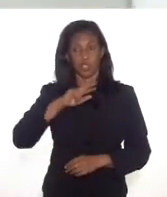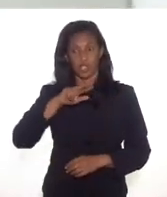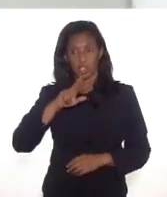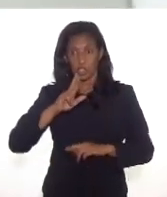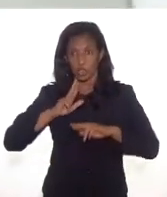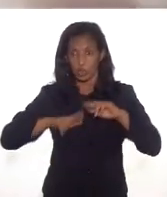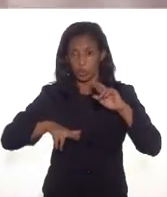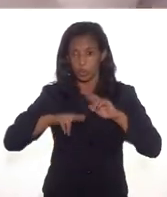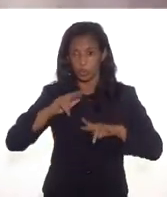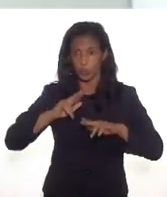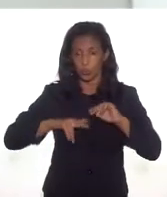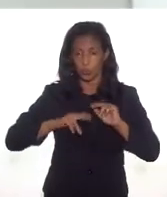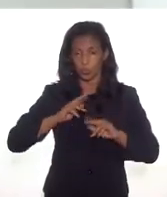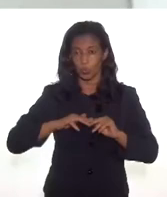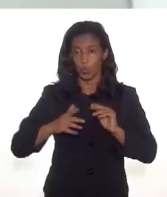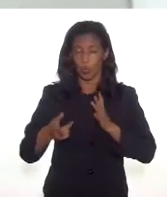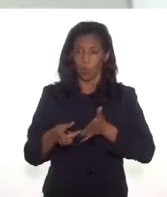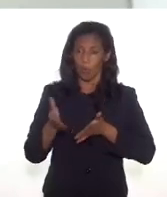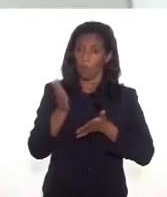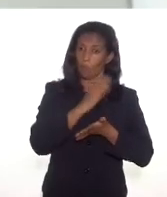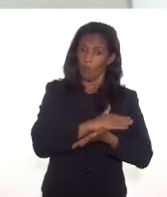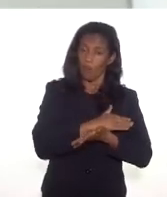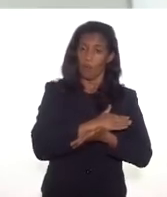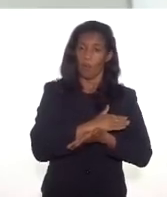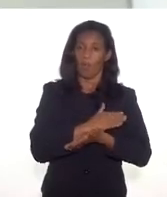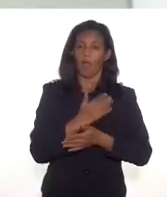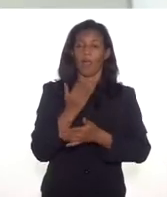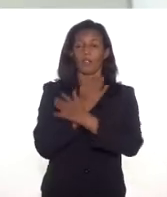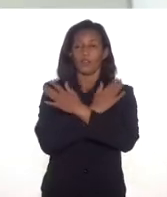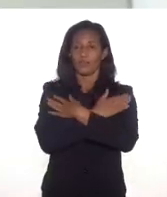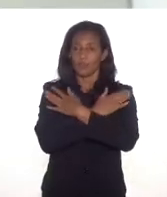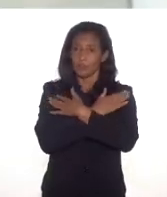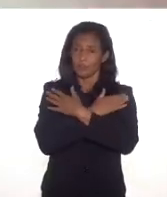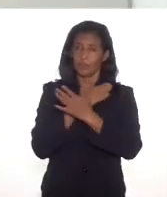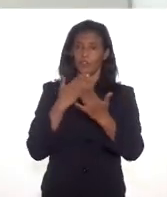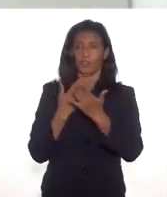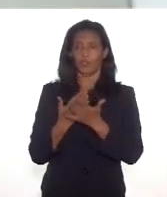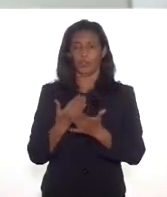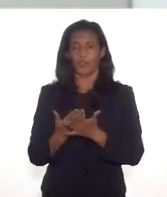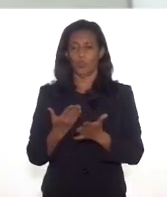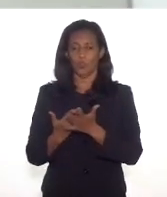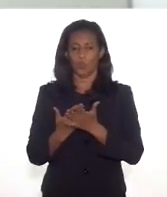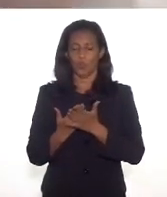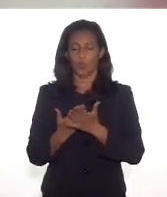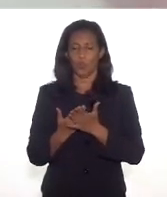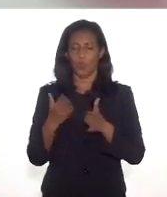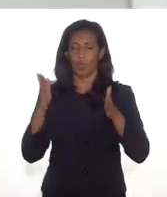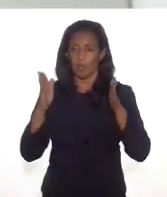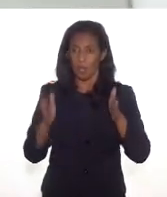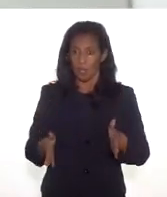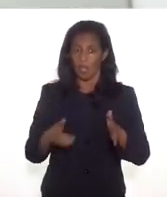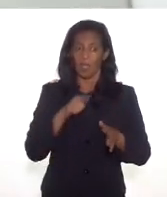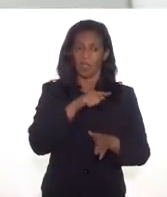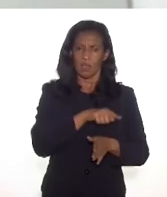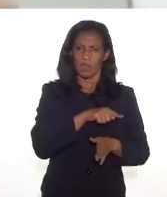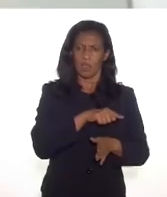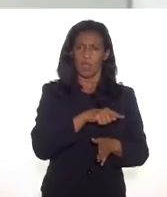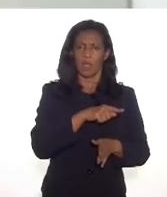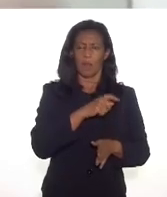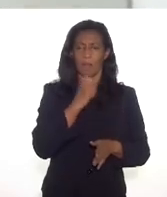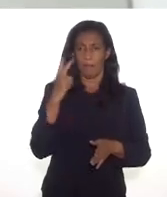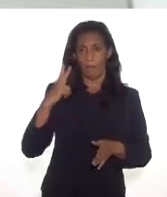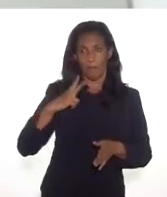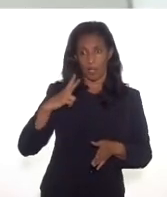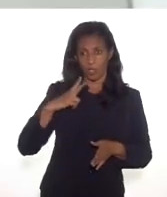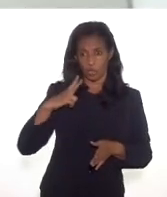Vamos antecipar o recesso escolar. O sistema público e no sistema privado, para garantir